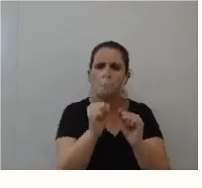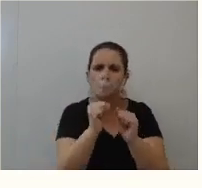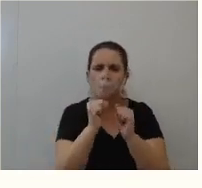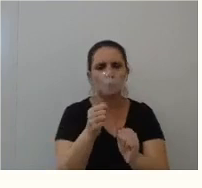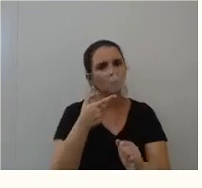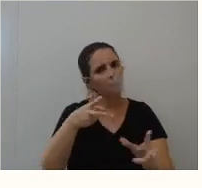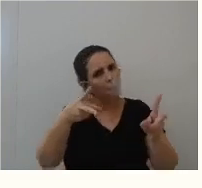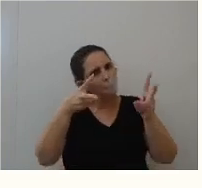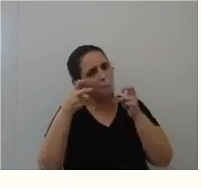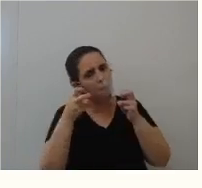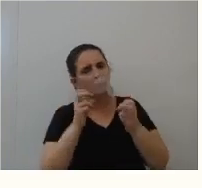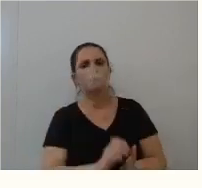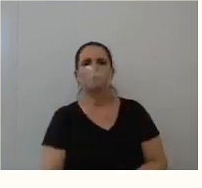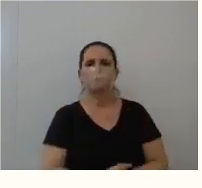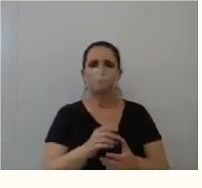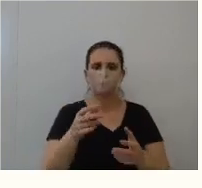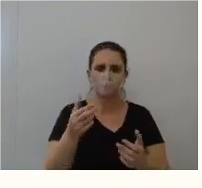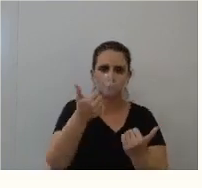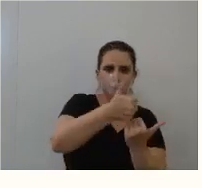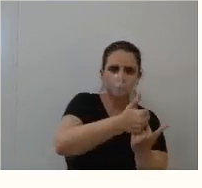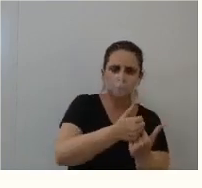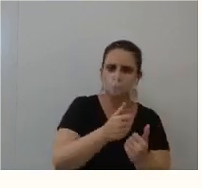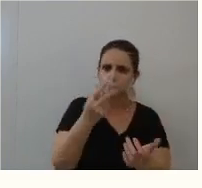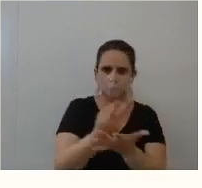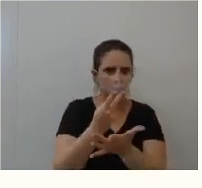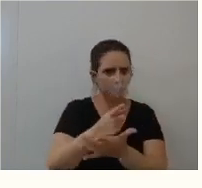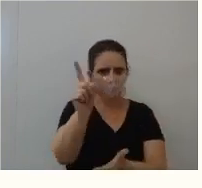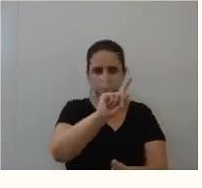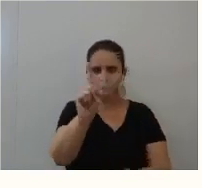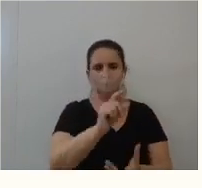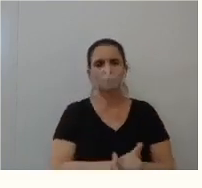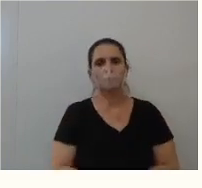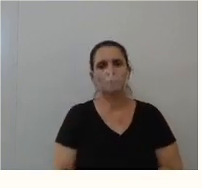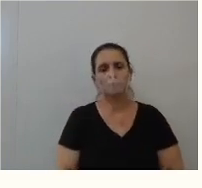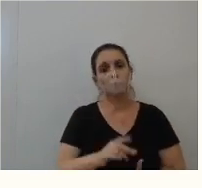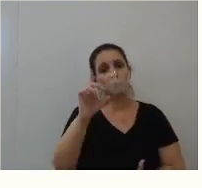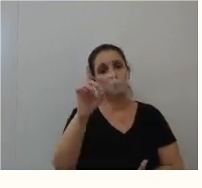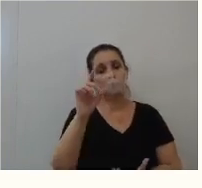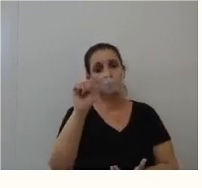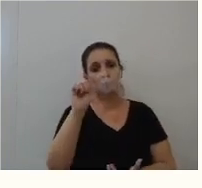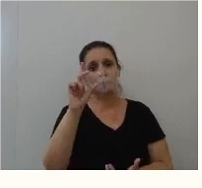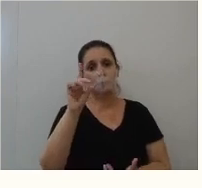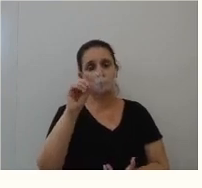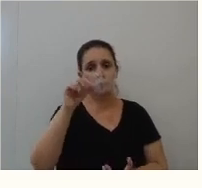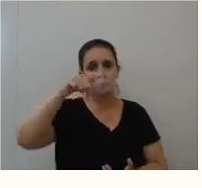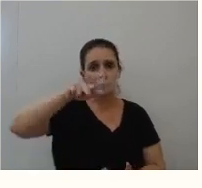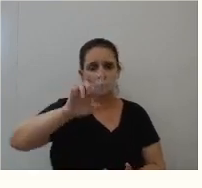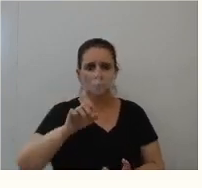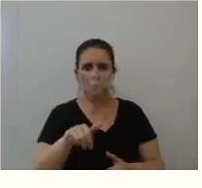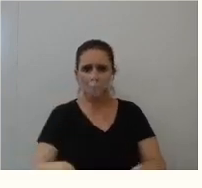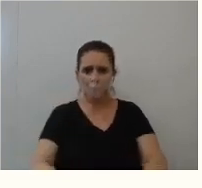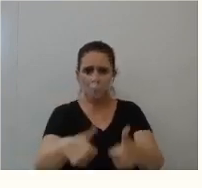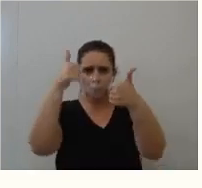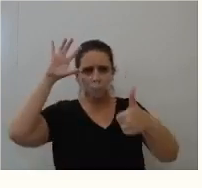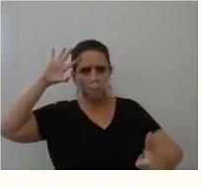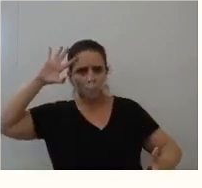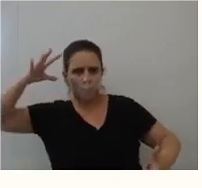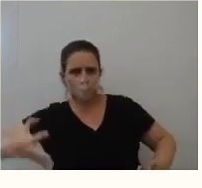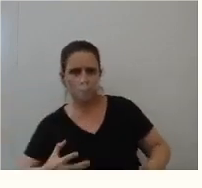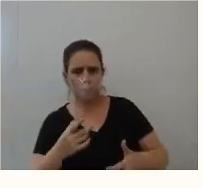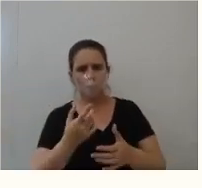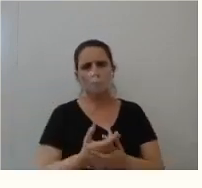pouco. Se a gente substitui, não tem como a gente errar. Dado que não fosse a melhor solução para o